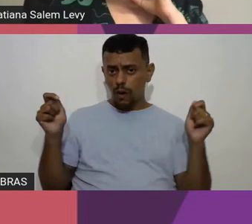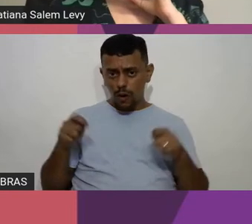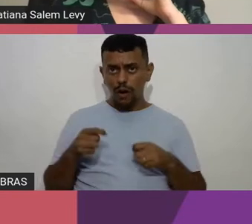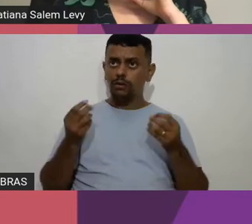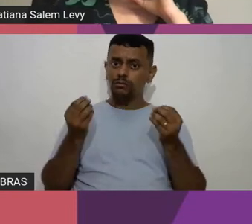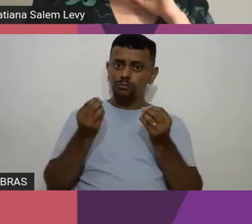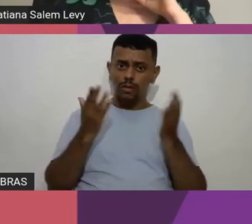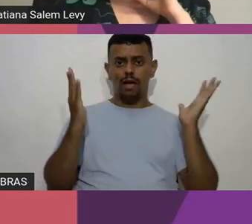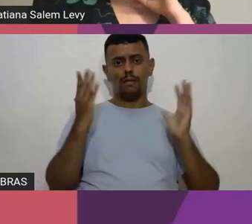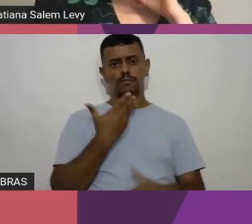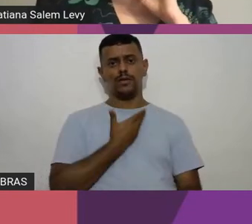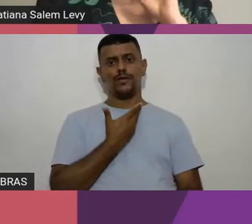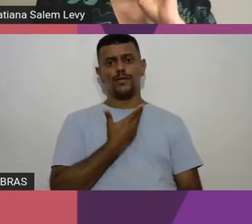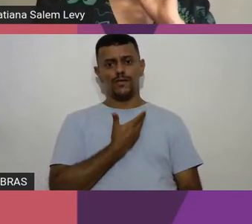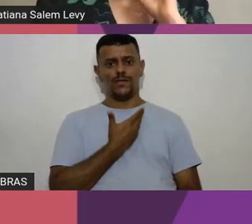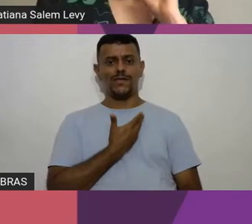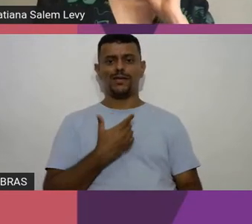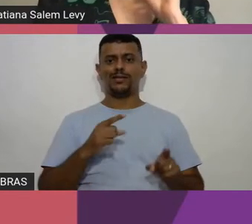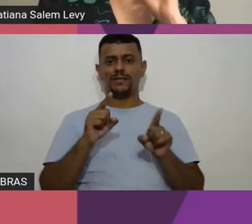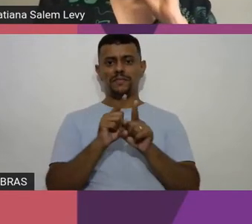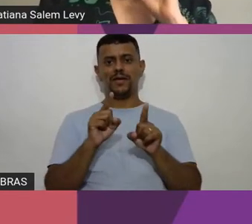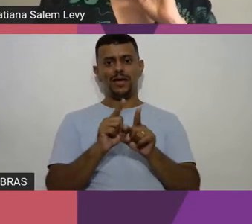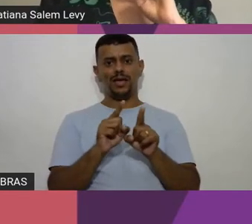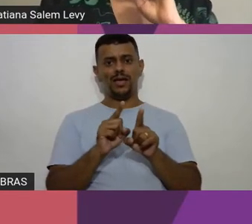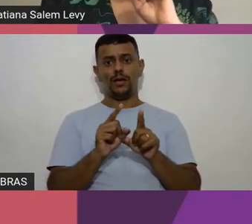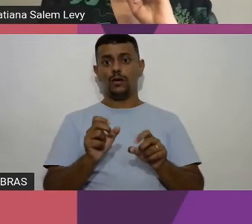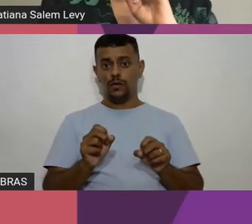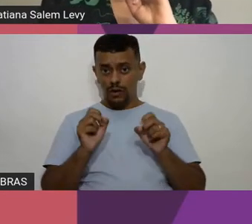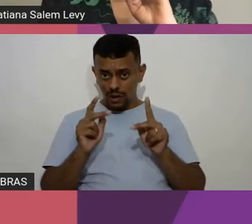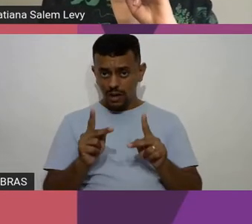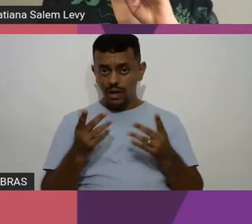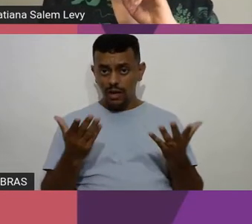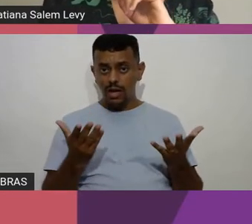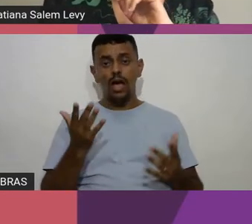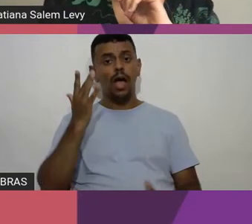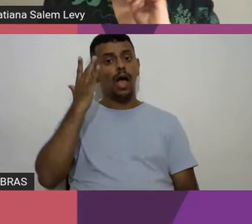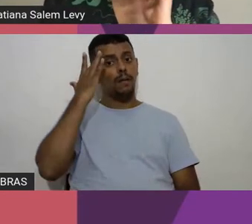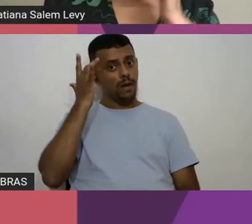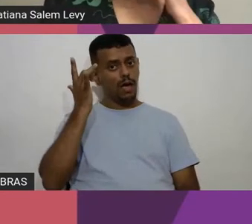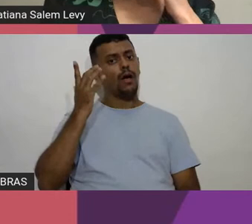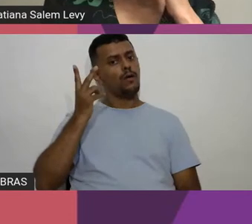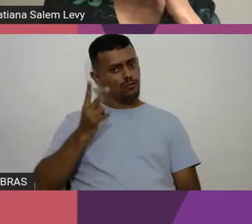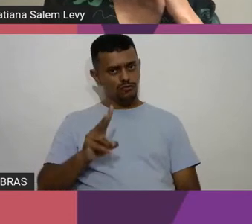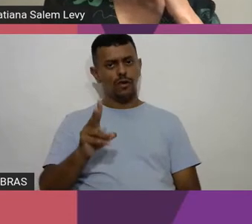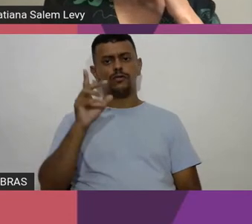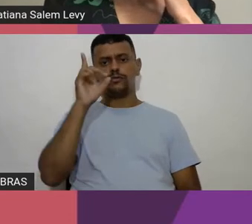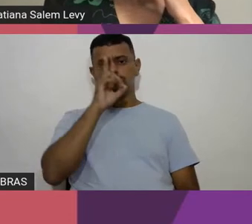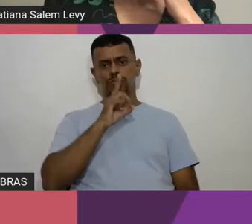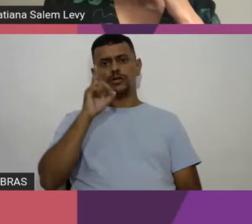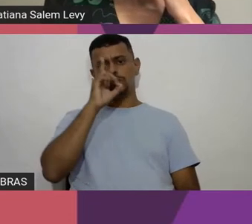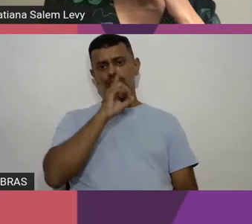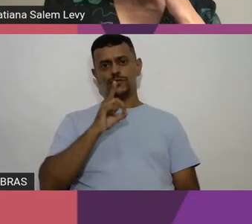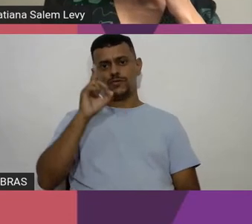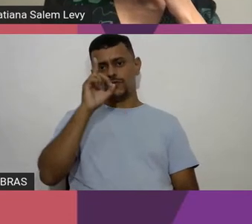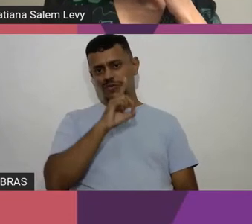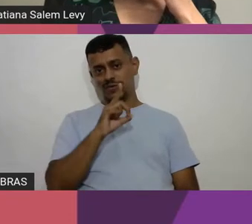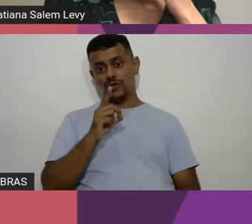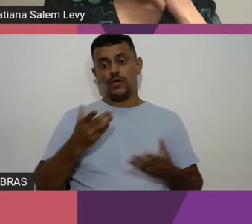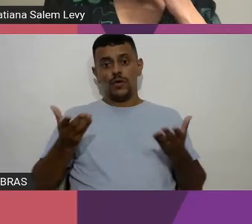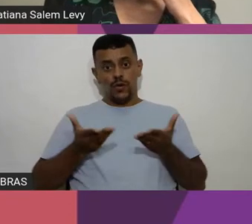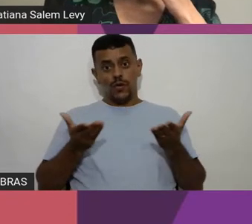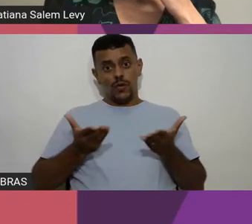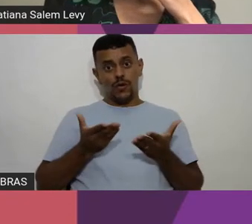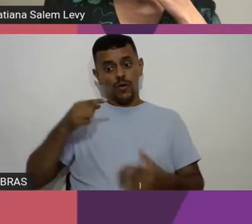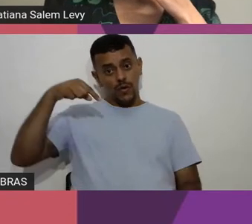amigos afirma Segue até amanhã domingo e a gente hoje ainda tem